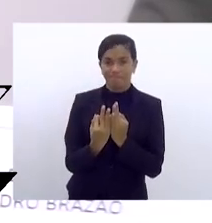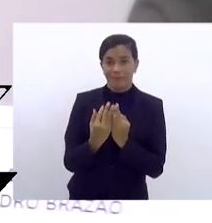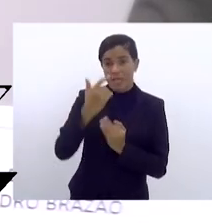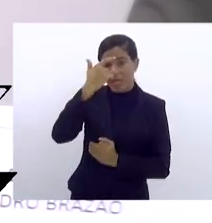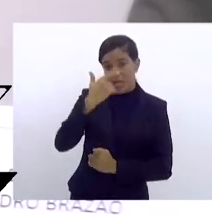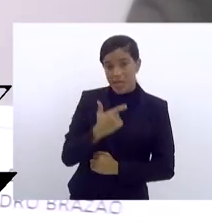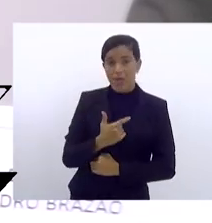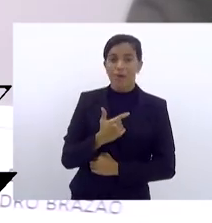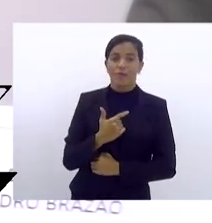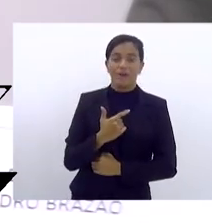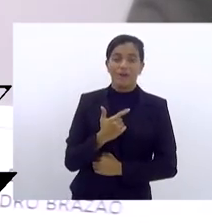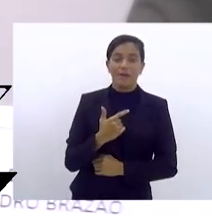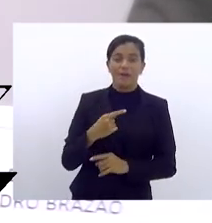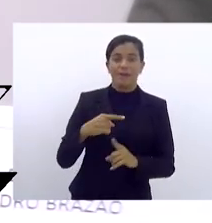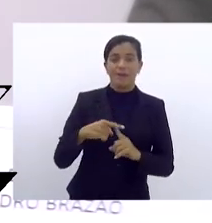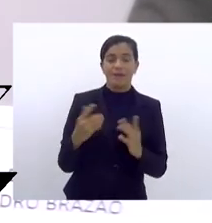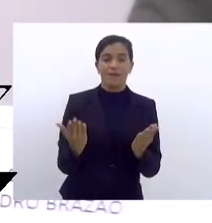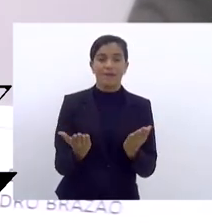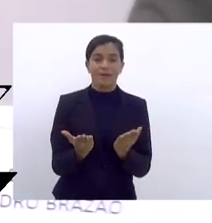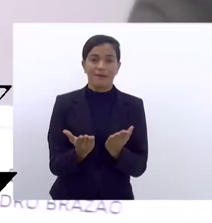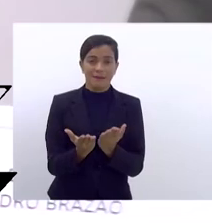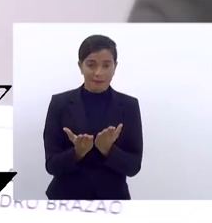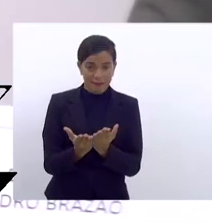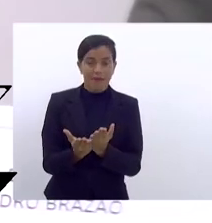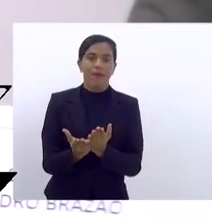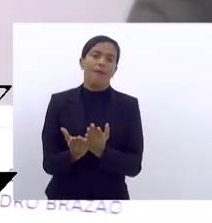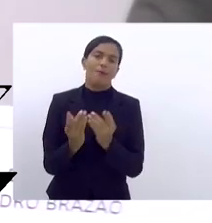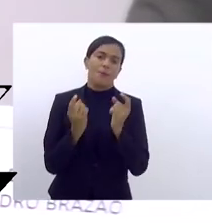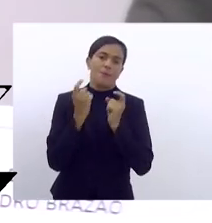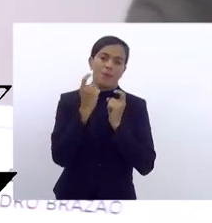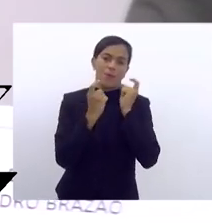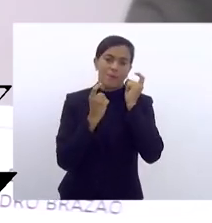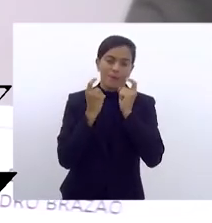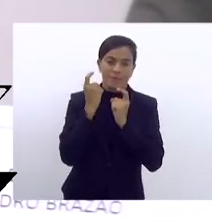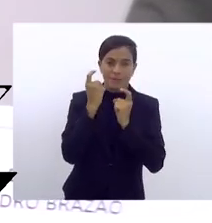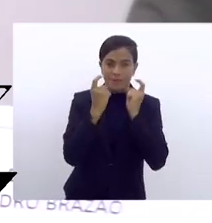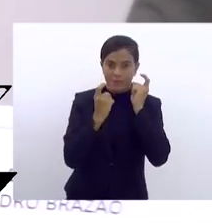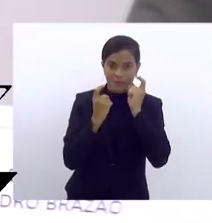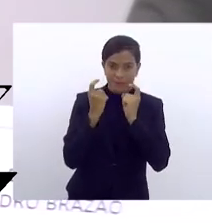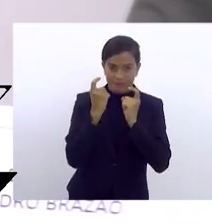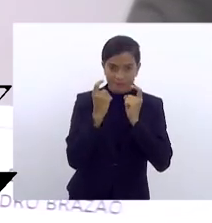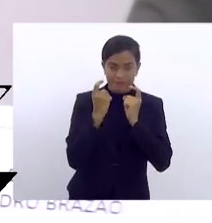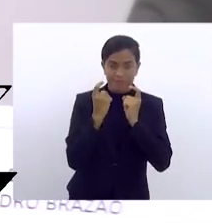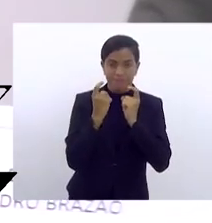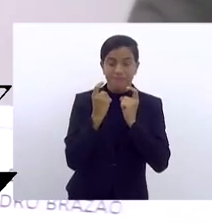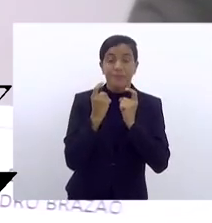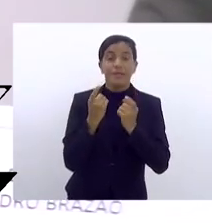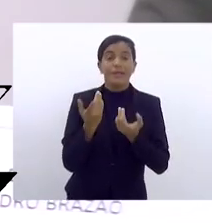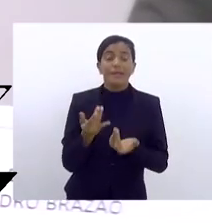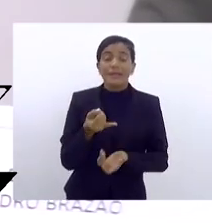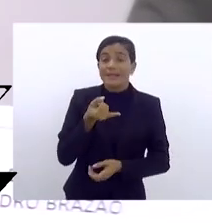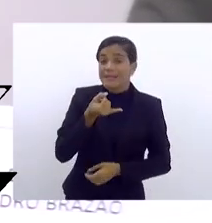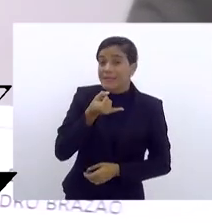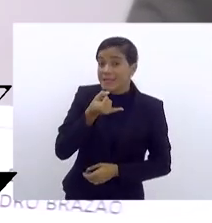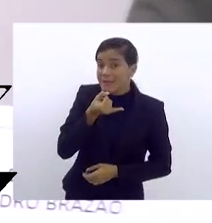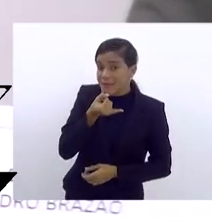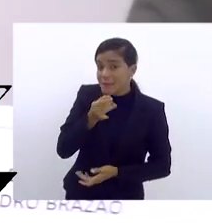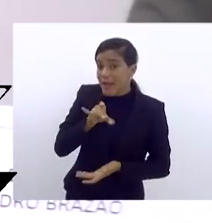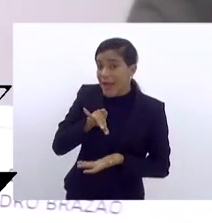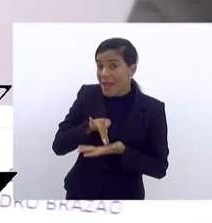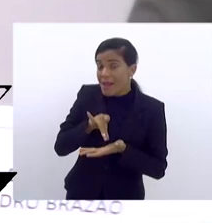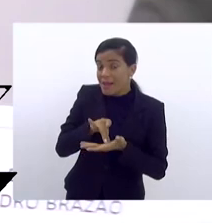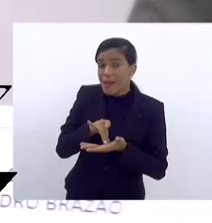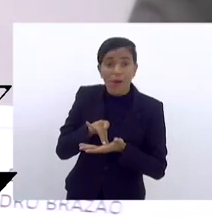cristão tenho tido essa preocupação infelizmente a grande realidade